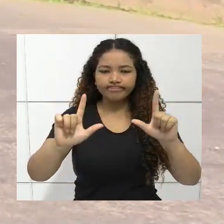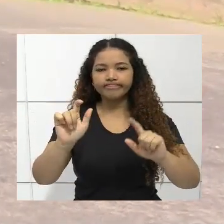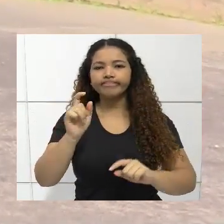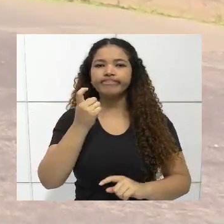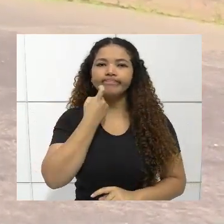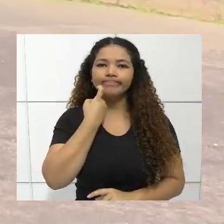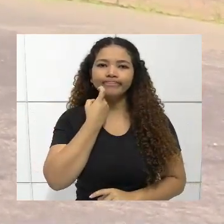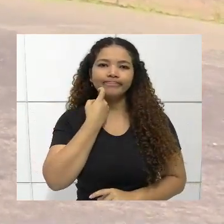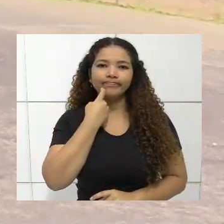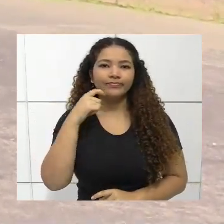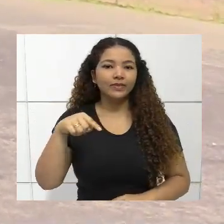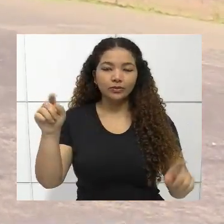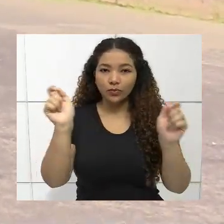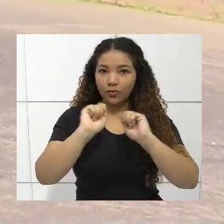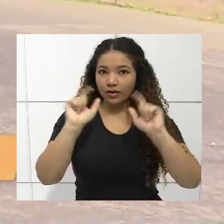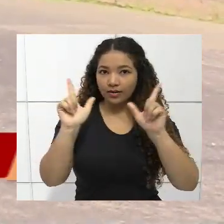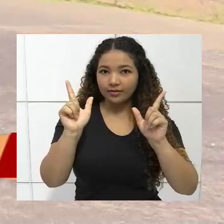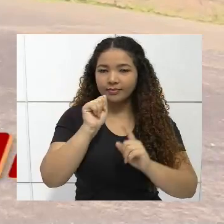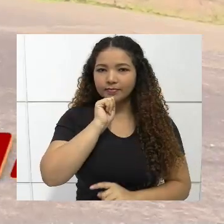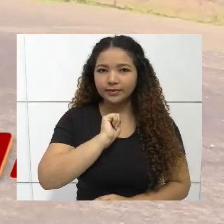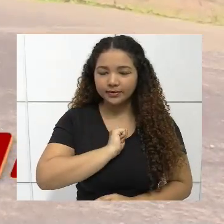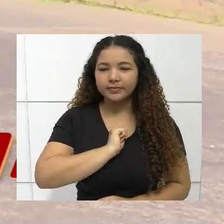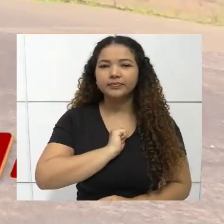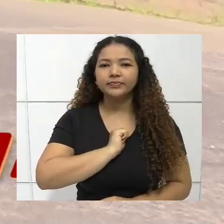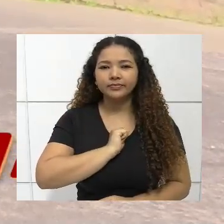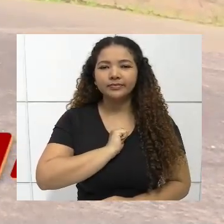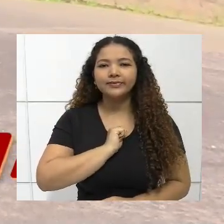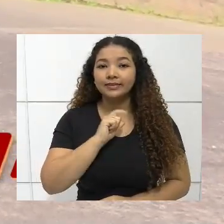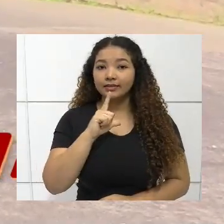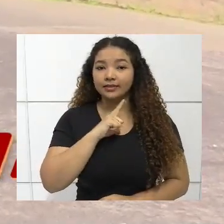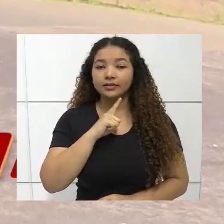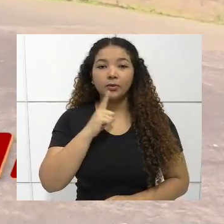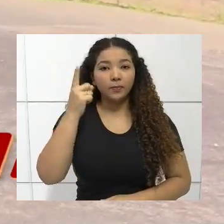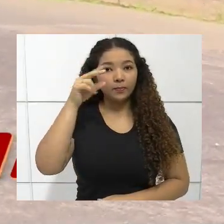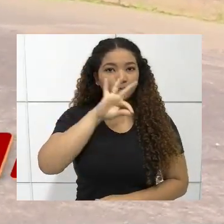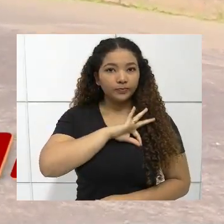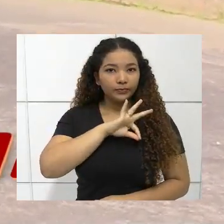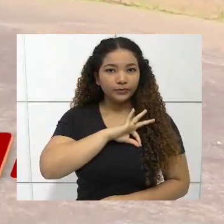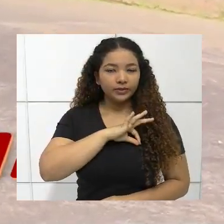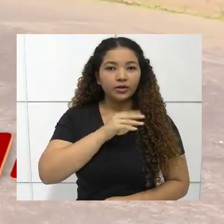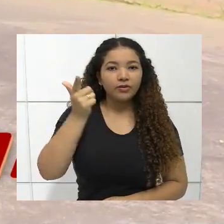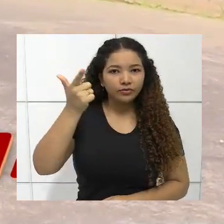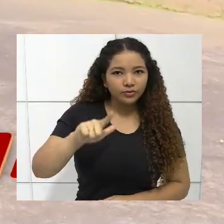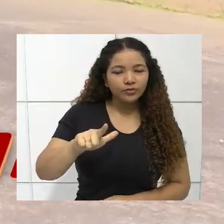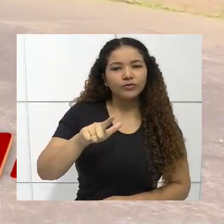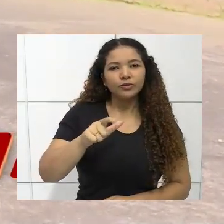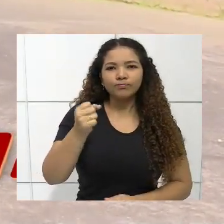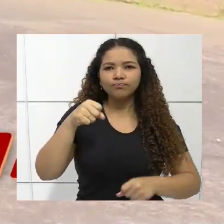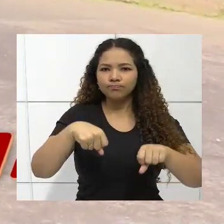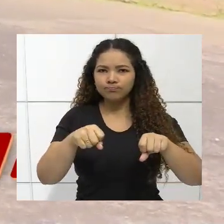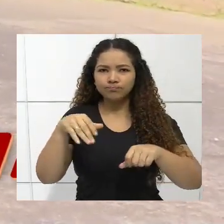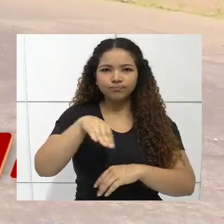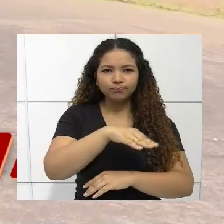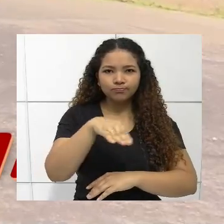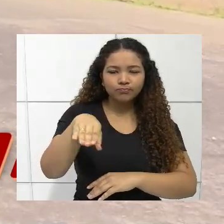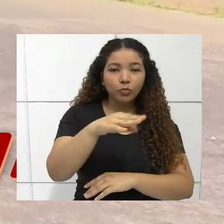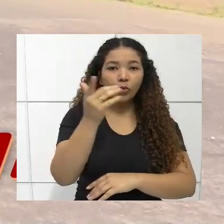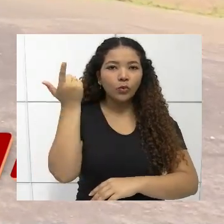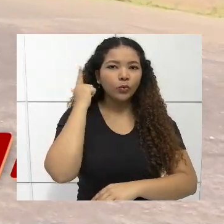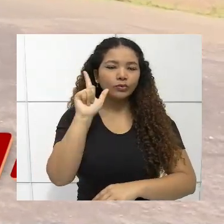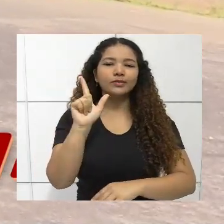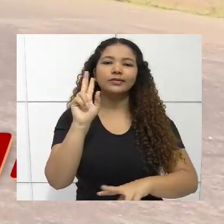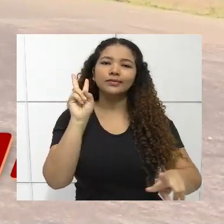do Alerta Abaeté. Olha, Márcio, o moto patrulhamento mais uma vez conseguiu tirar de circulação uma